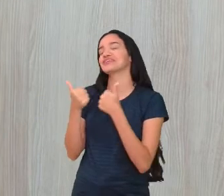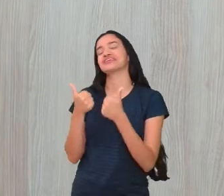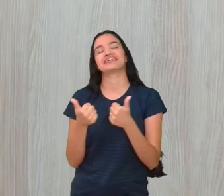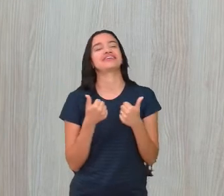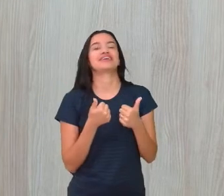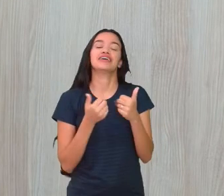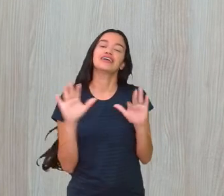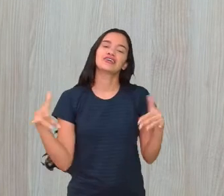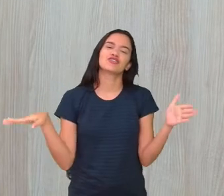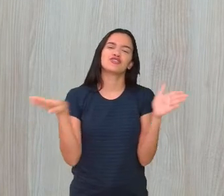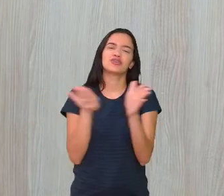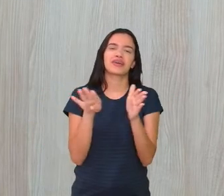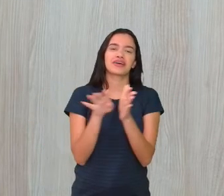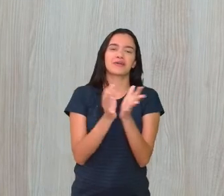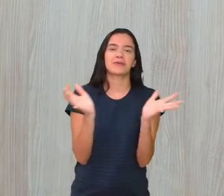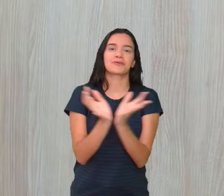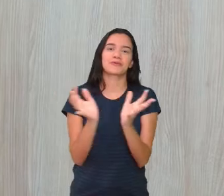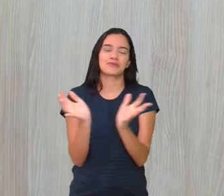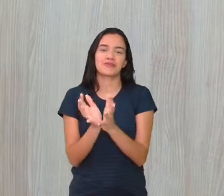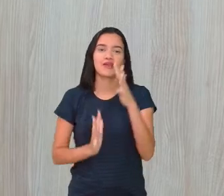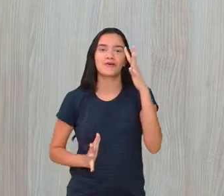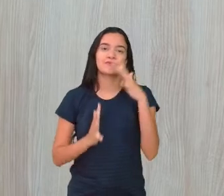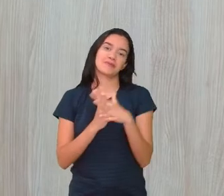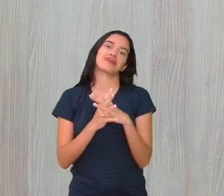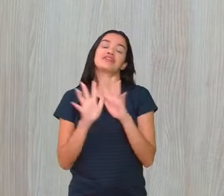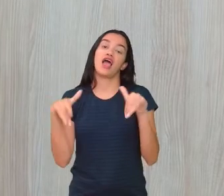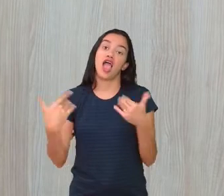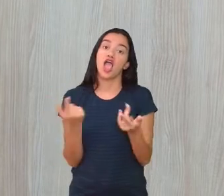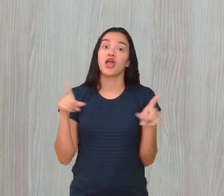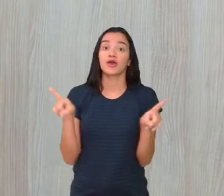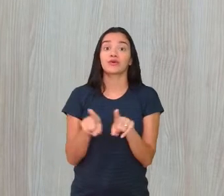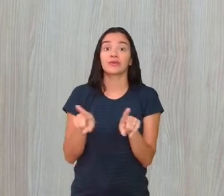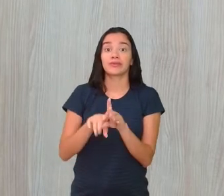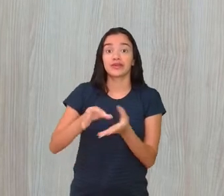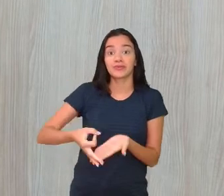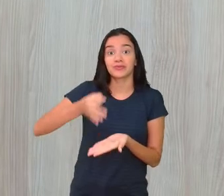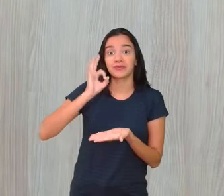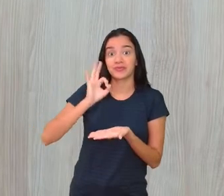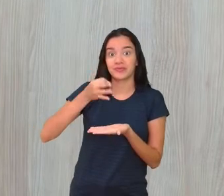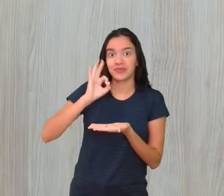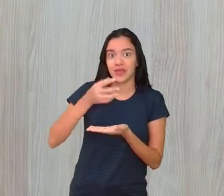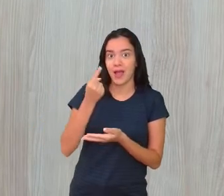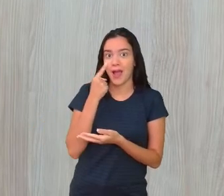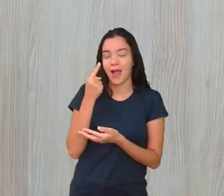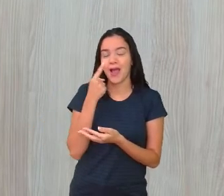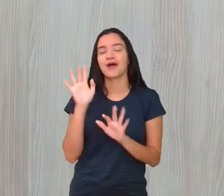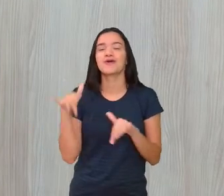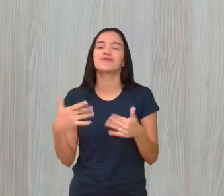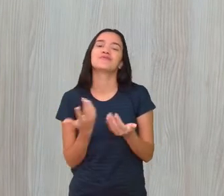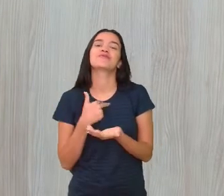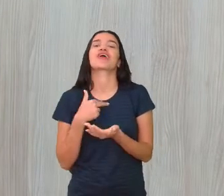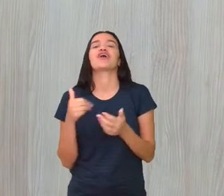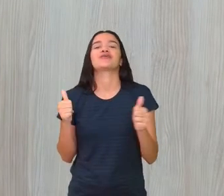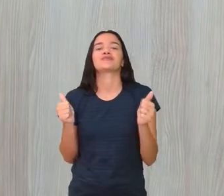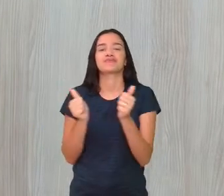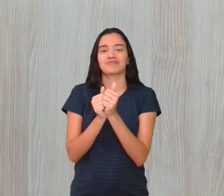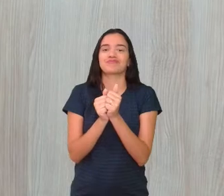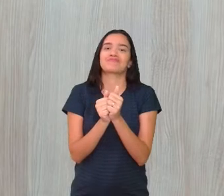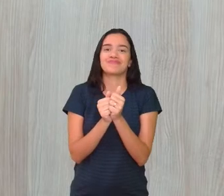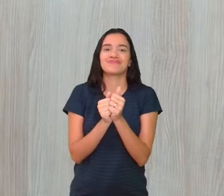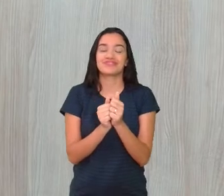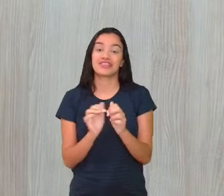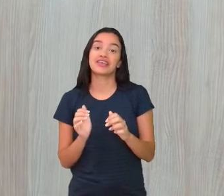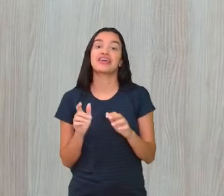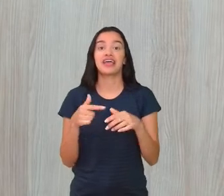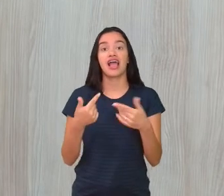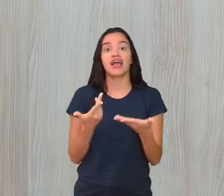por aqui com essa turminha massa do sexto ano. Eu também tô com meu cafezinho aqui, viu? Porque eu ando muito bem acompanhada com ele